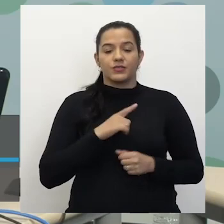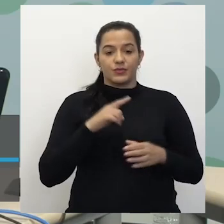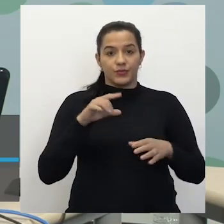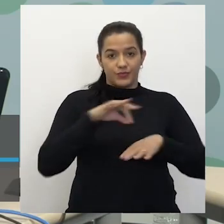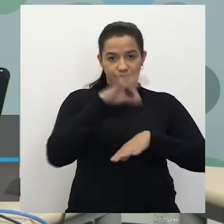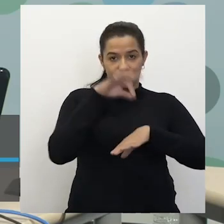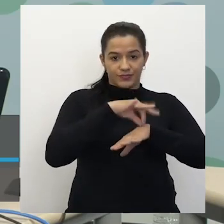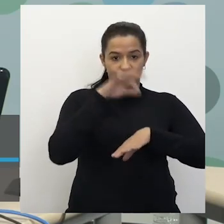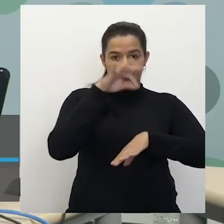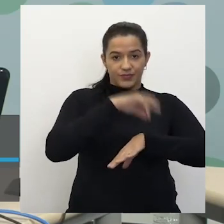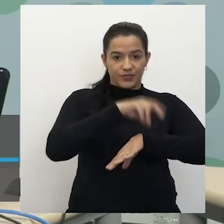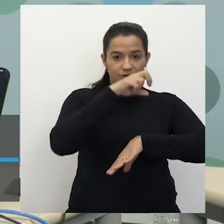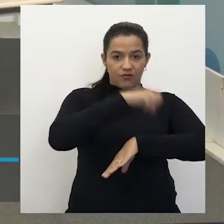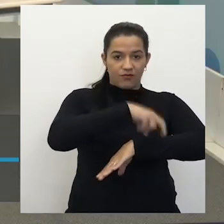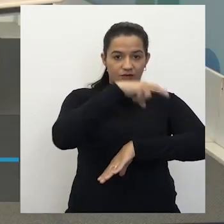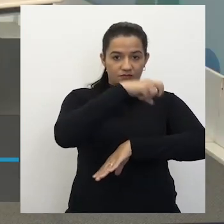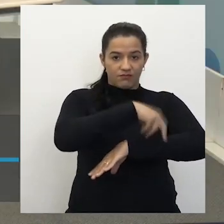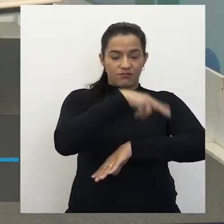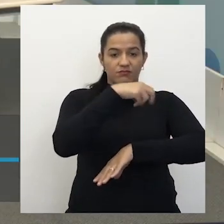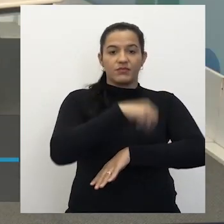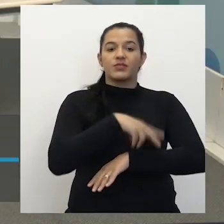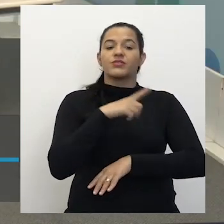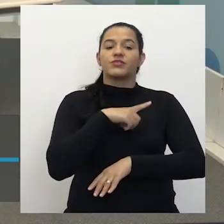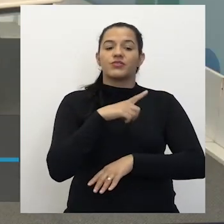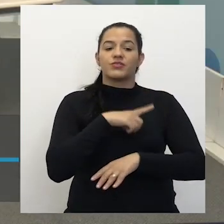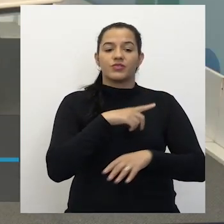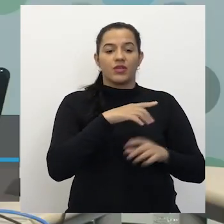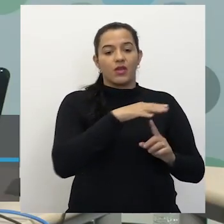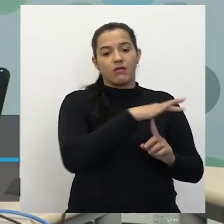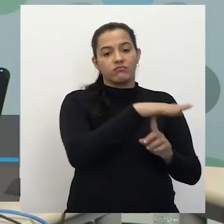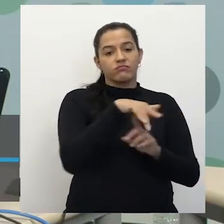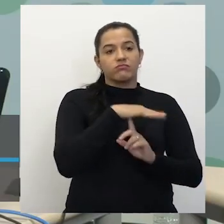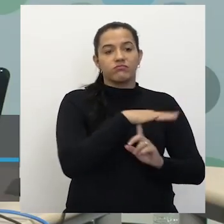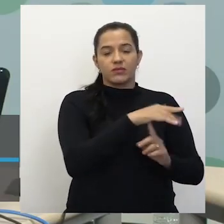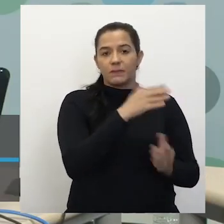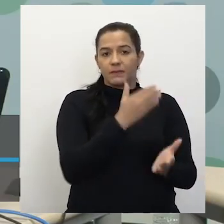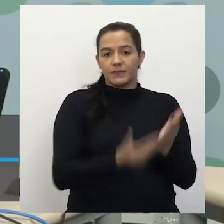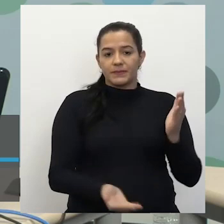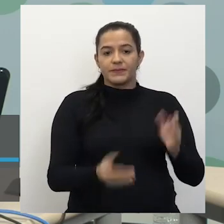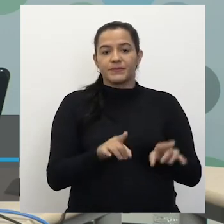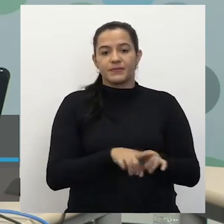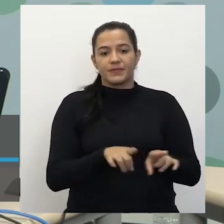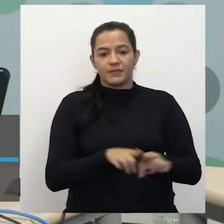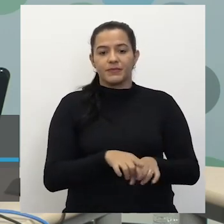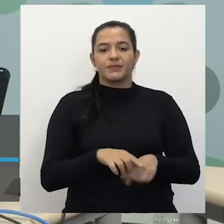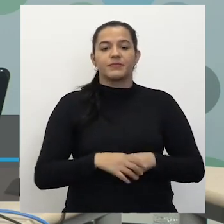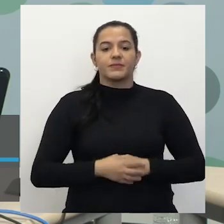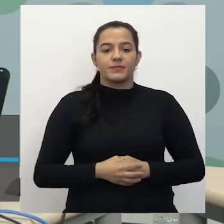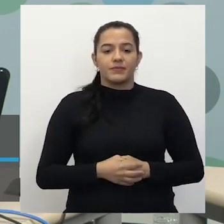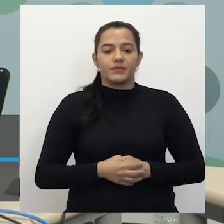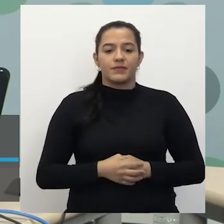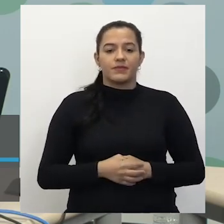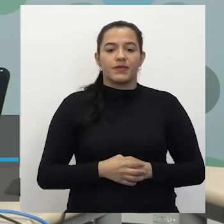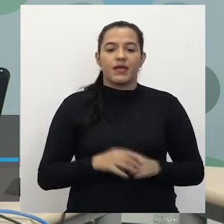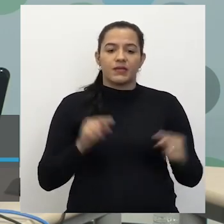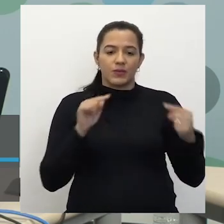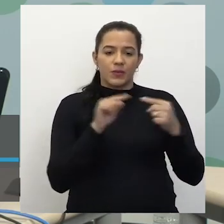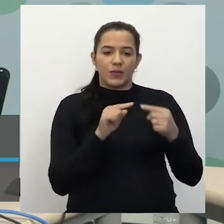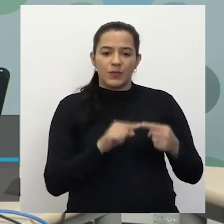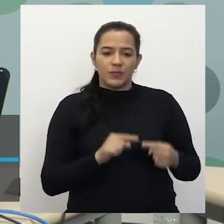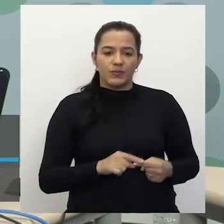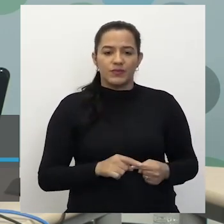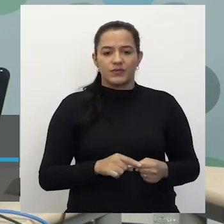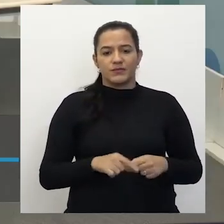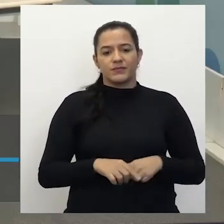caso da Ilha Perdida, você O lembra? caso da Ilha Perdida. Que a aula era sobre temática da narrativa de aventura. Gente, a coleção Vagalume não era tudo? Era tudo.